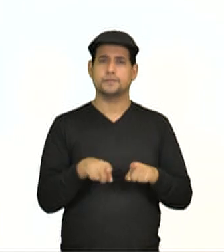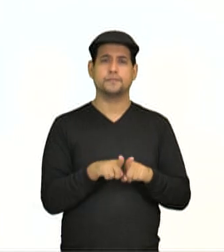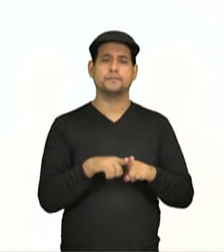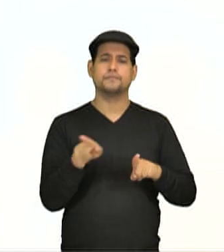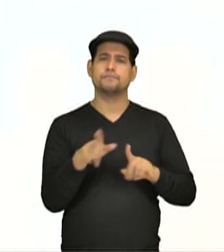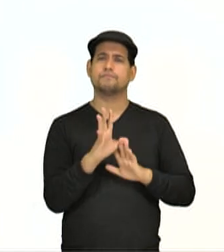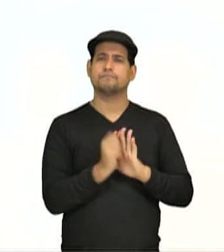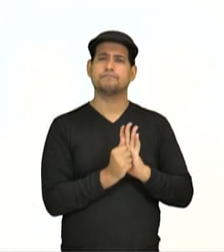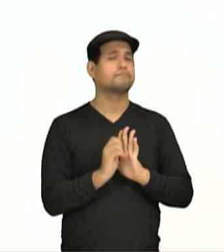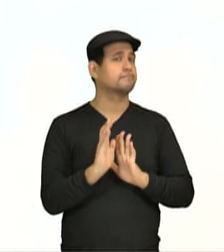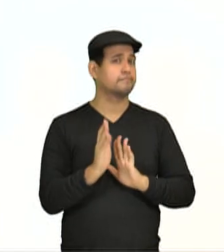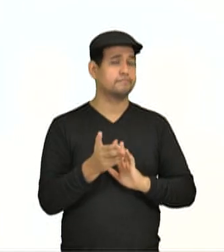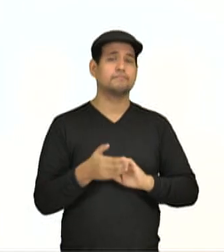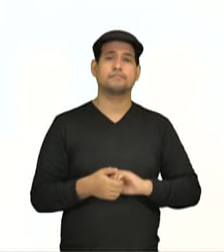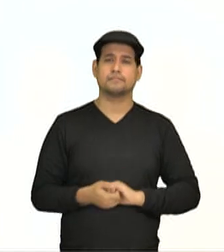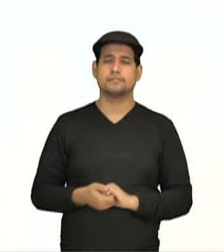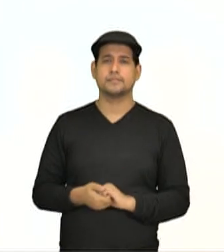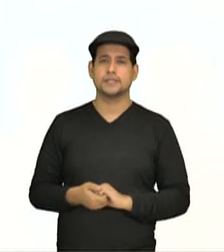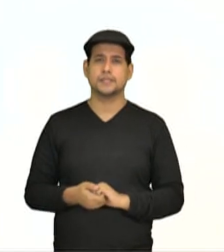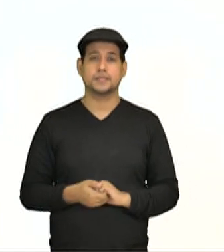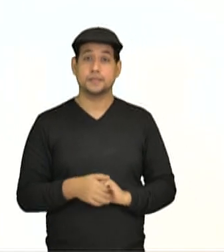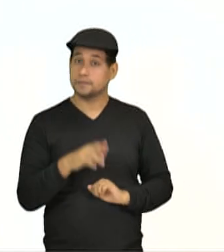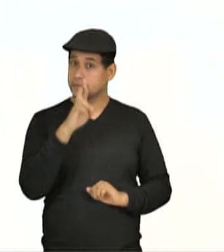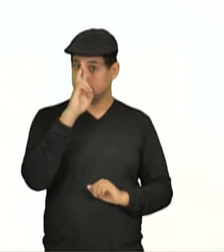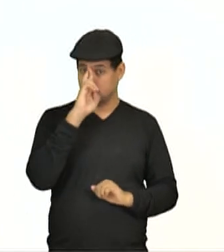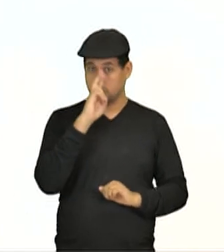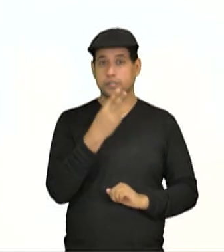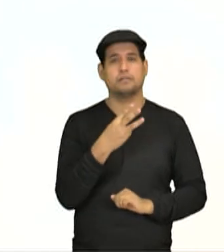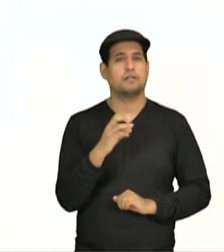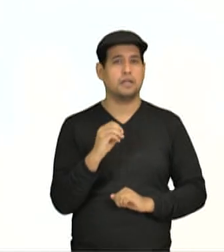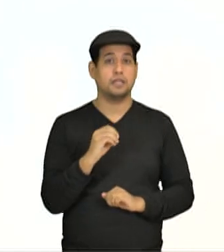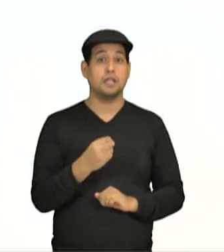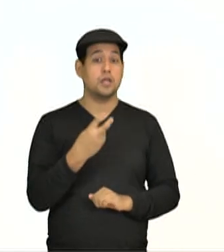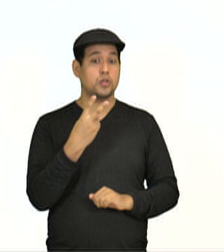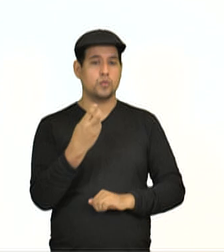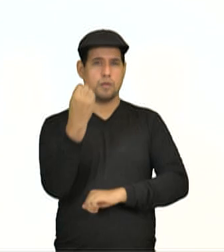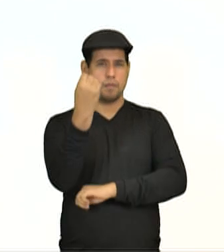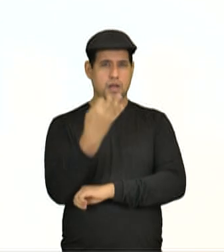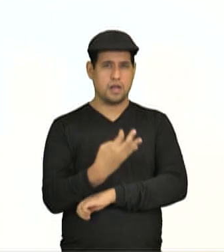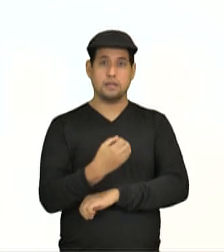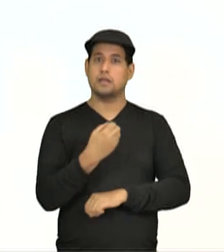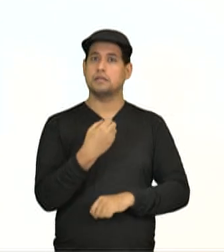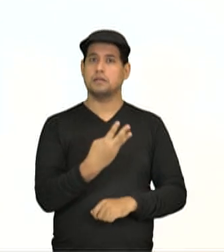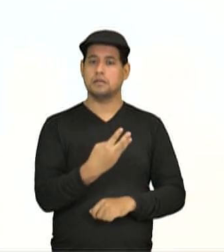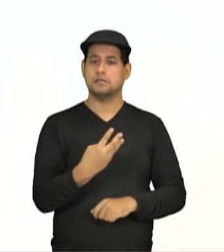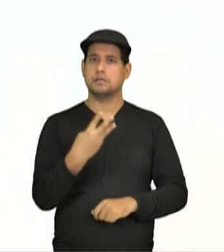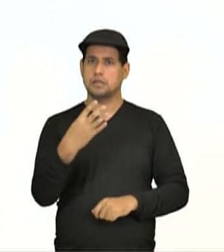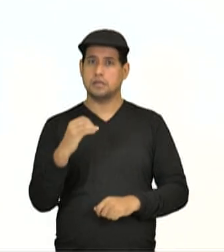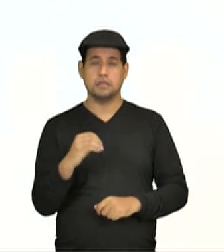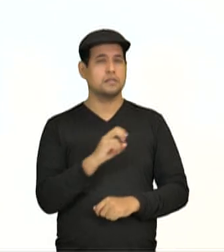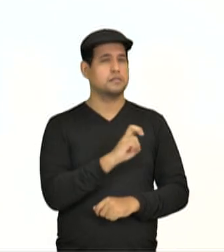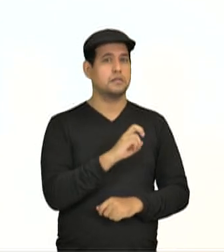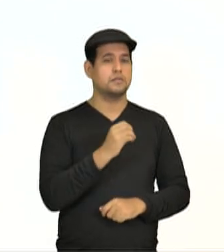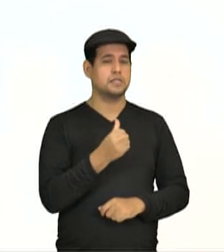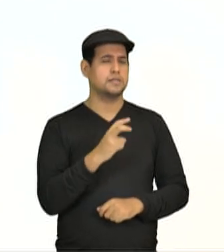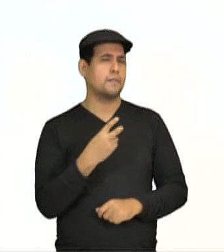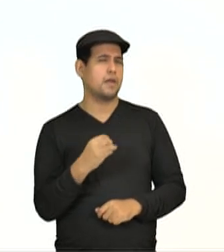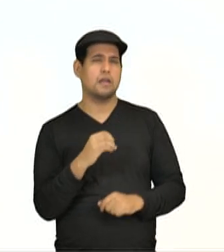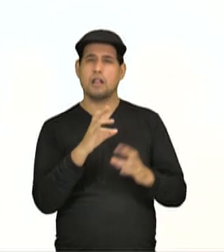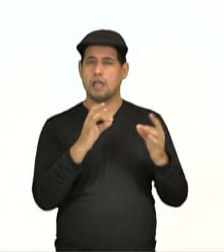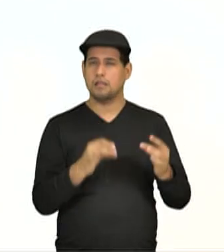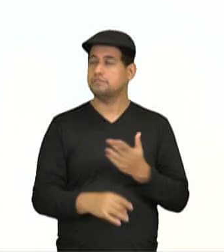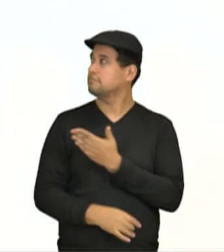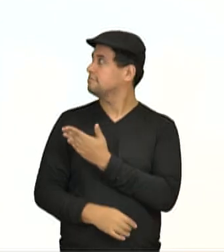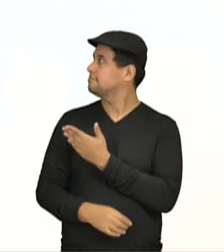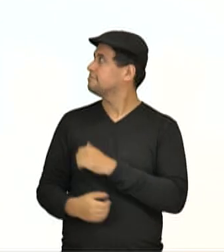foi registrado, à meia-noite e 30, às 2 horas da manhã, 3h30, 5, 6h30, 8 horas,